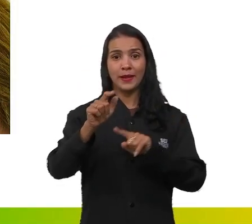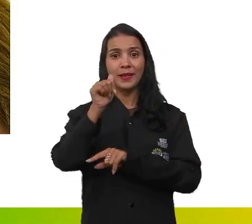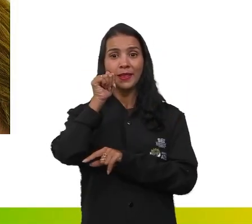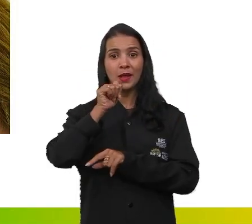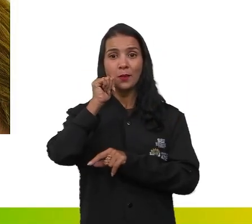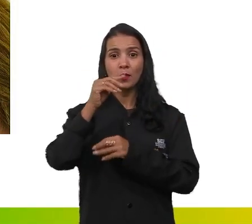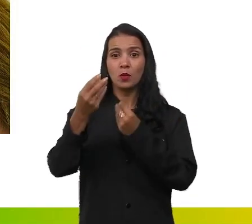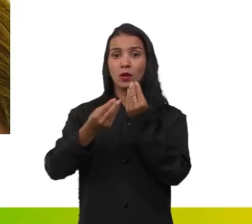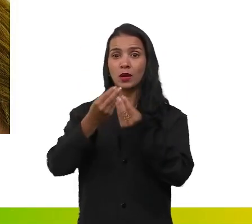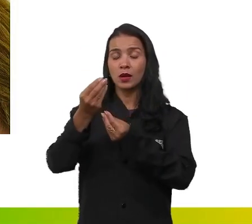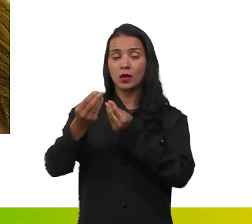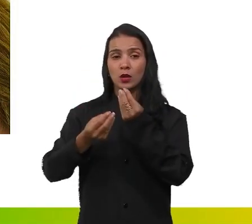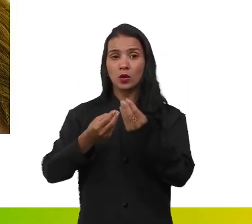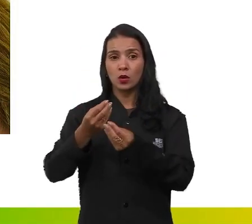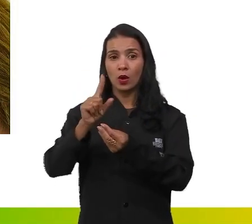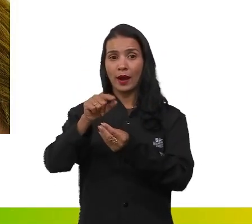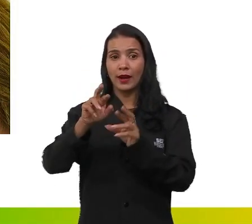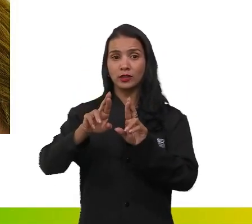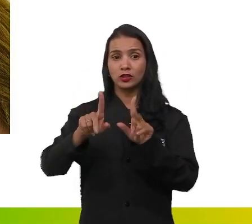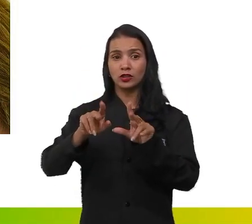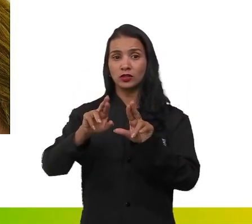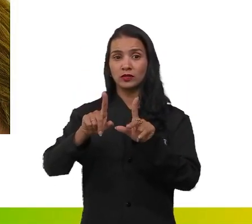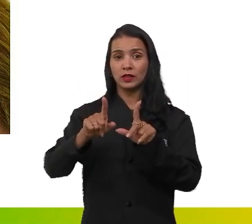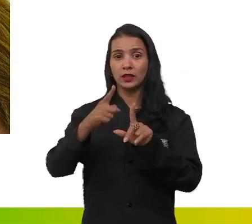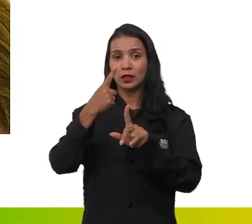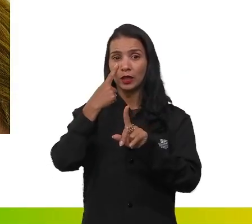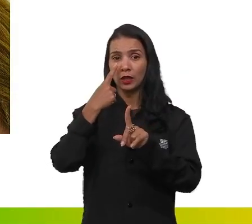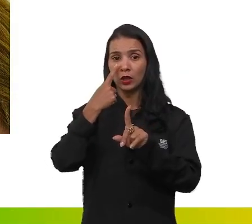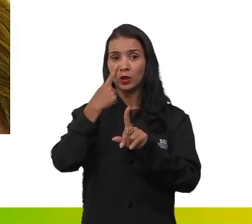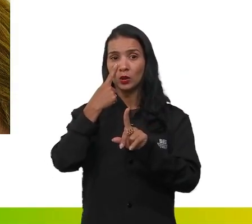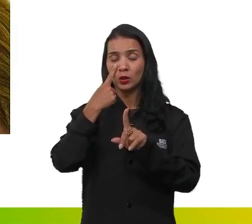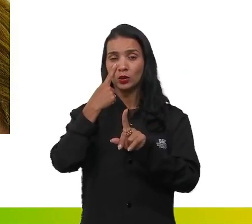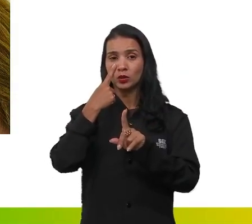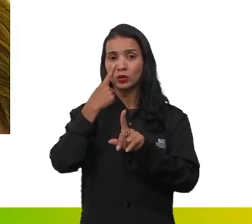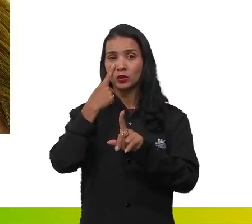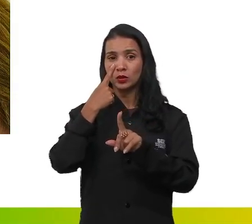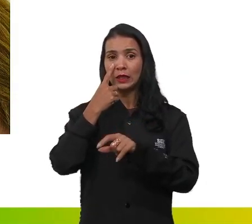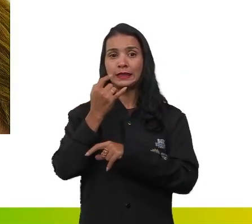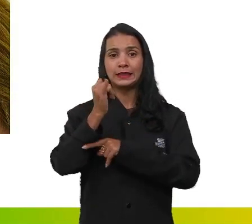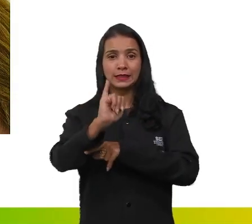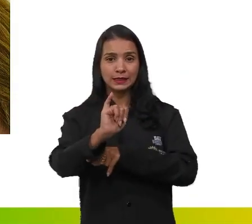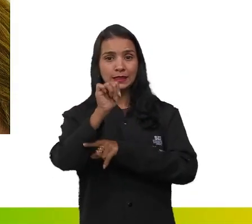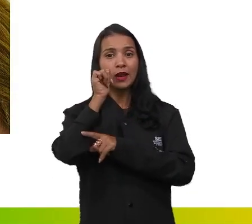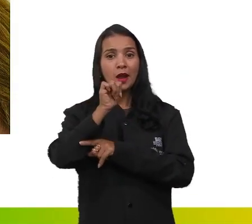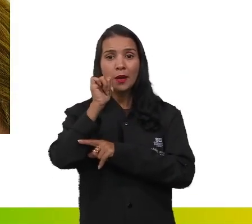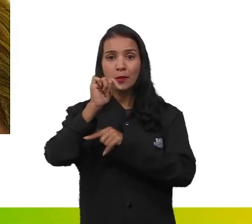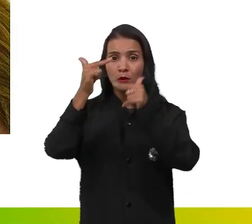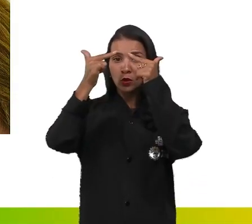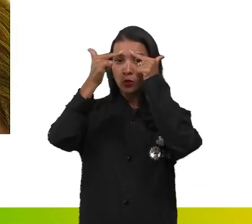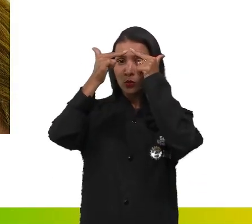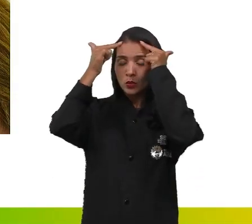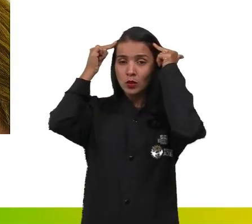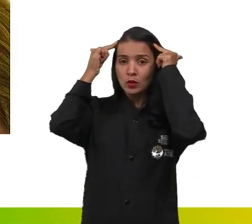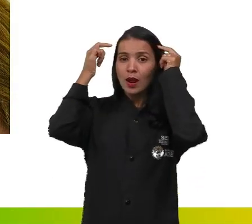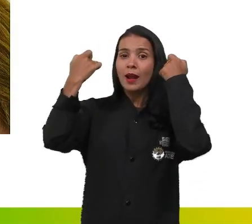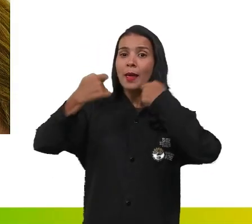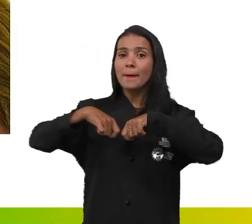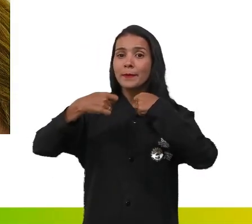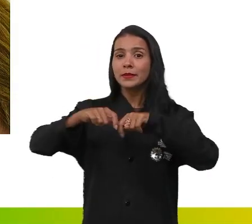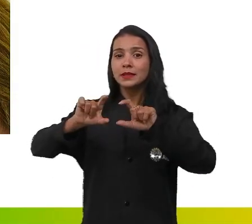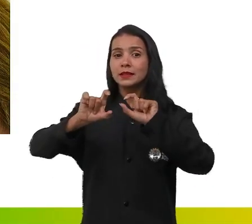comportar de uma maneira recessiva. Ou seja, para o recessivo se expressar na mulher, ela tem que estar